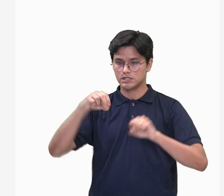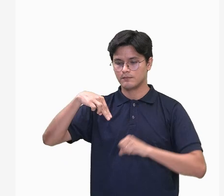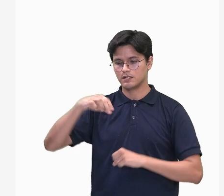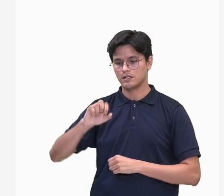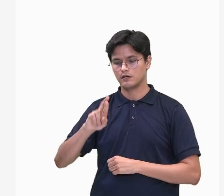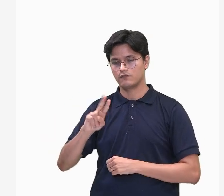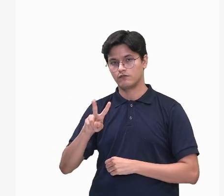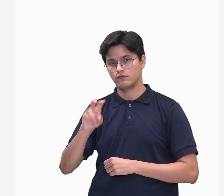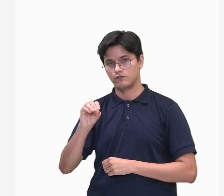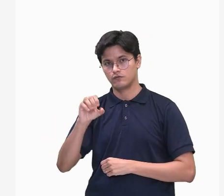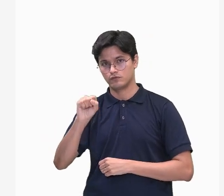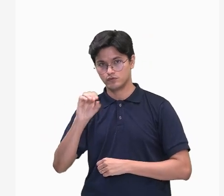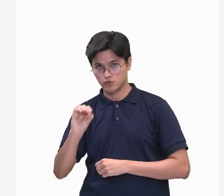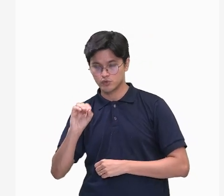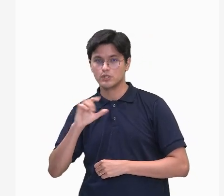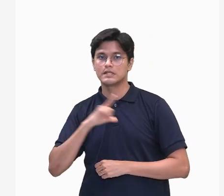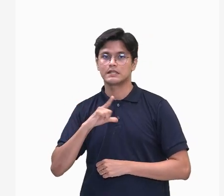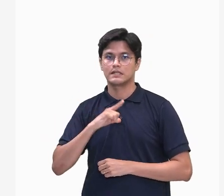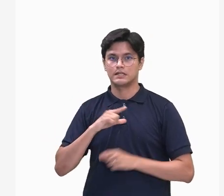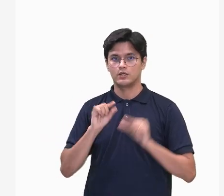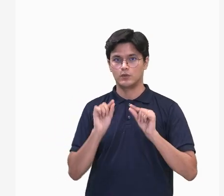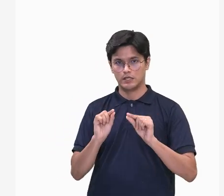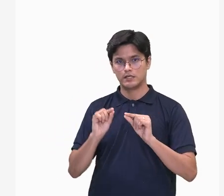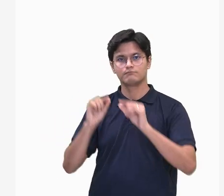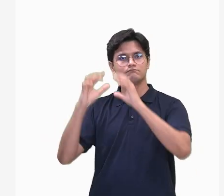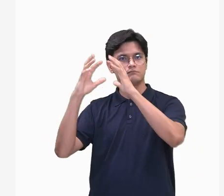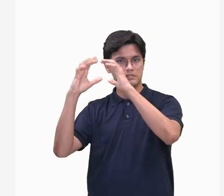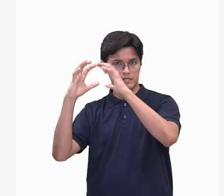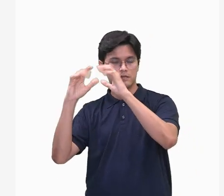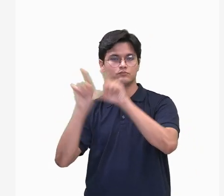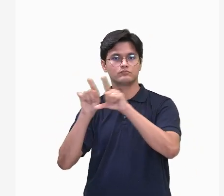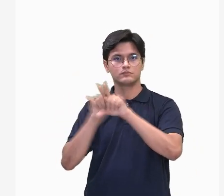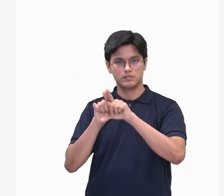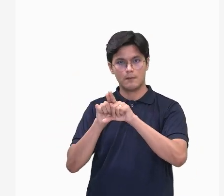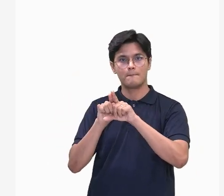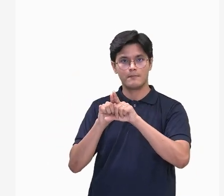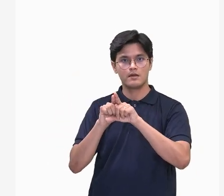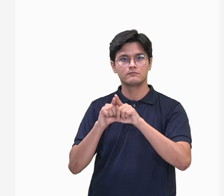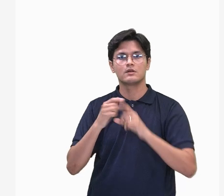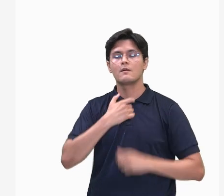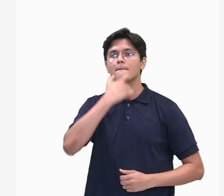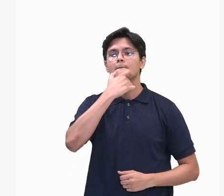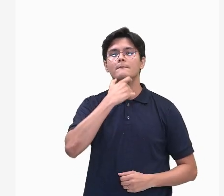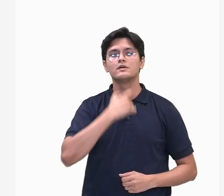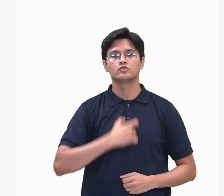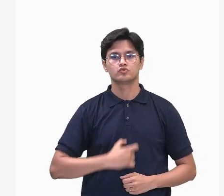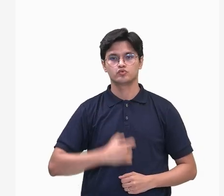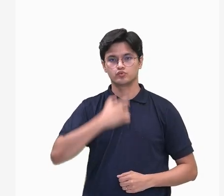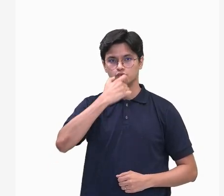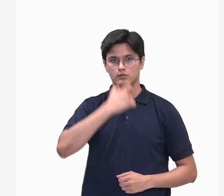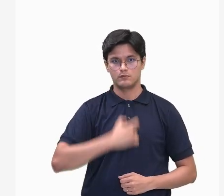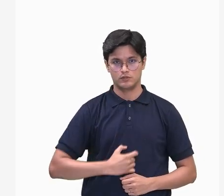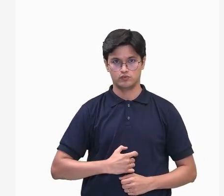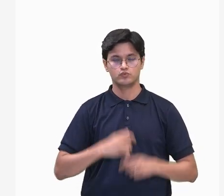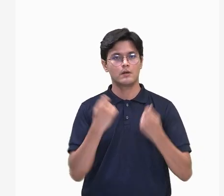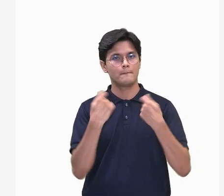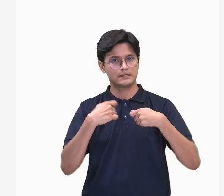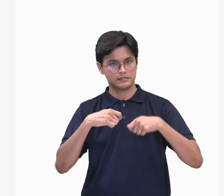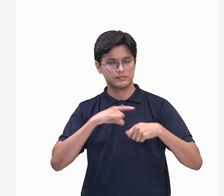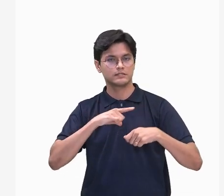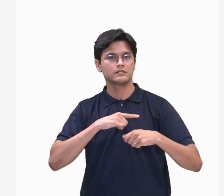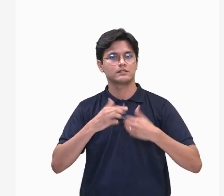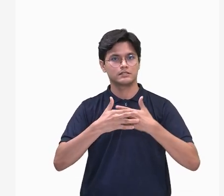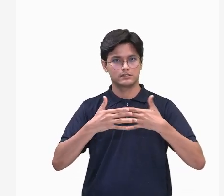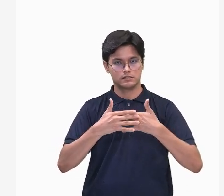cérebro, a medula espinhal. E aí, para compor esse órgão, o que eu preciso? Do tecido nervoso. E o